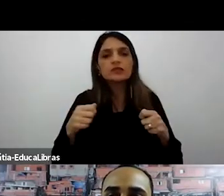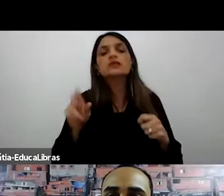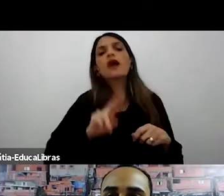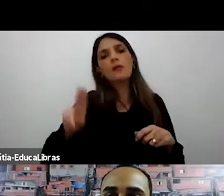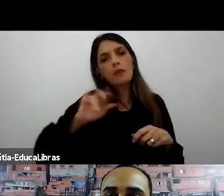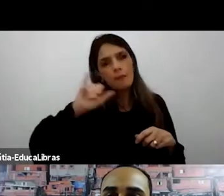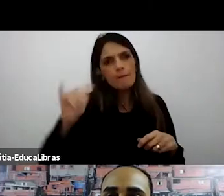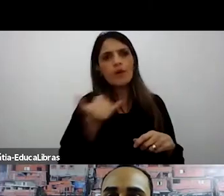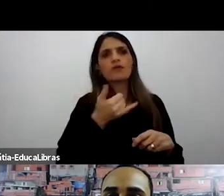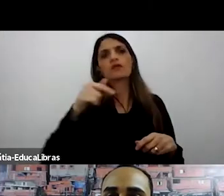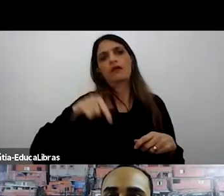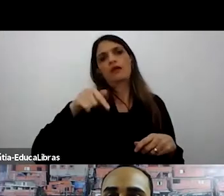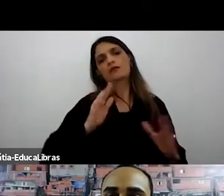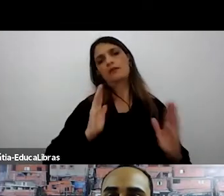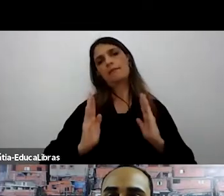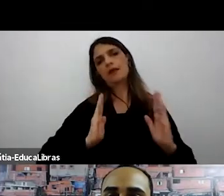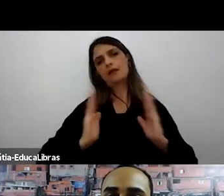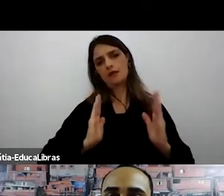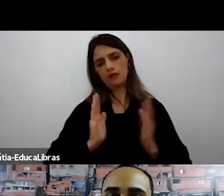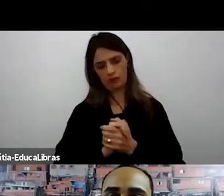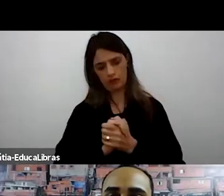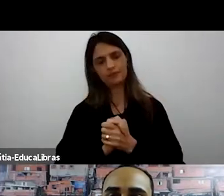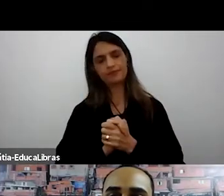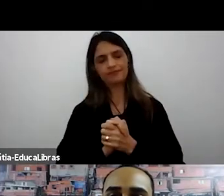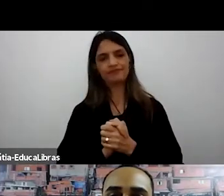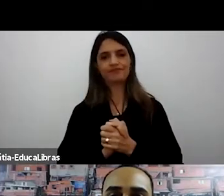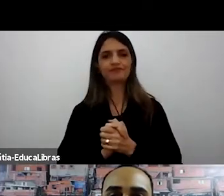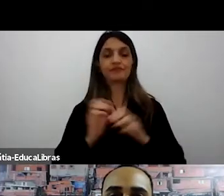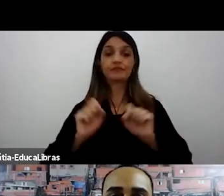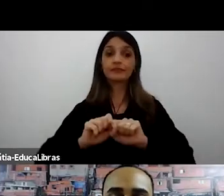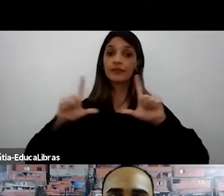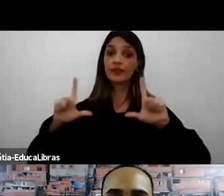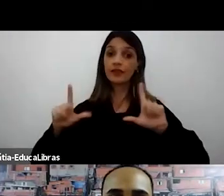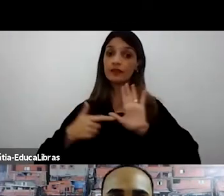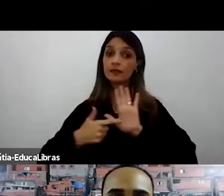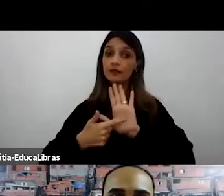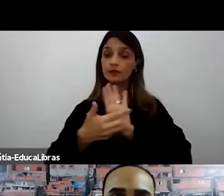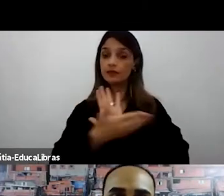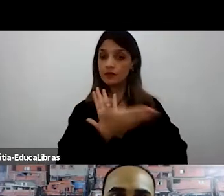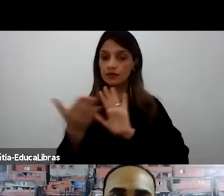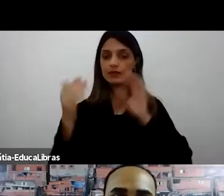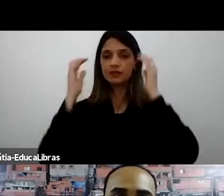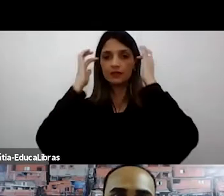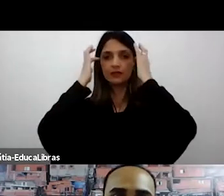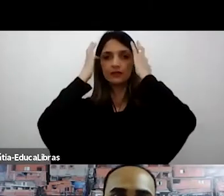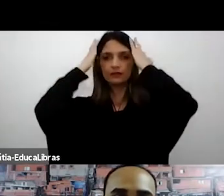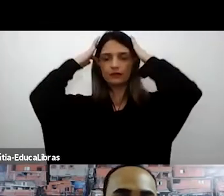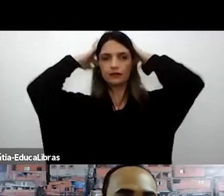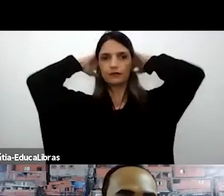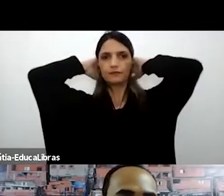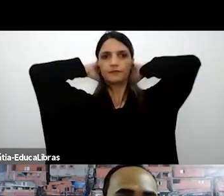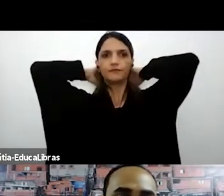para isso também, né? Então, eu vou compartilhar aqui minha tela, deixa eu só colocar aqui em tela cheia,